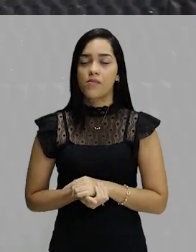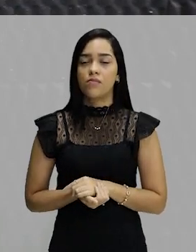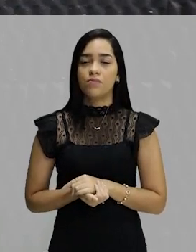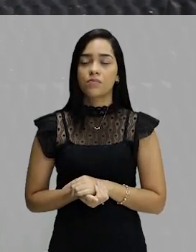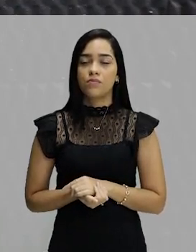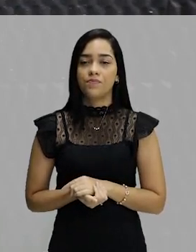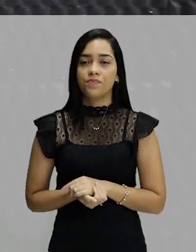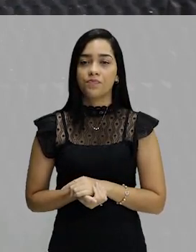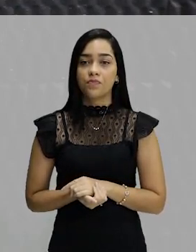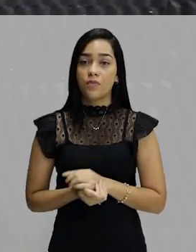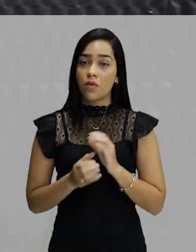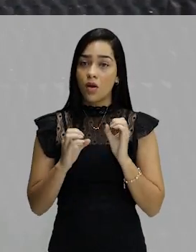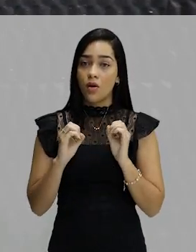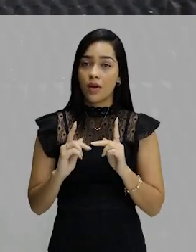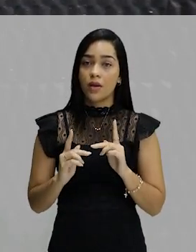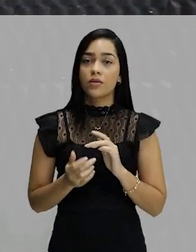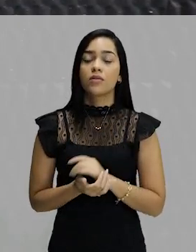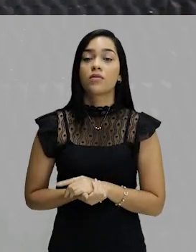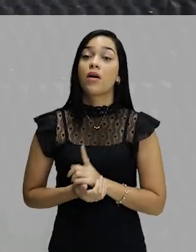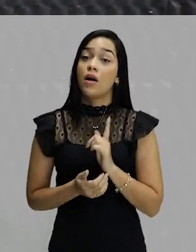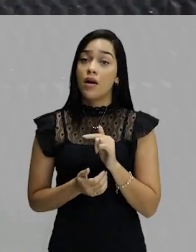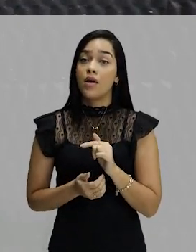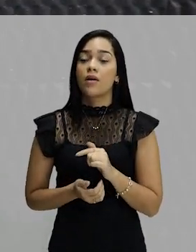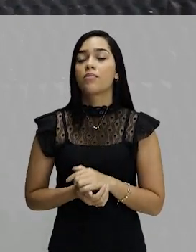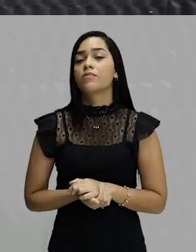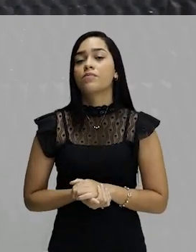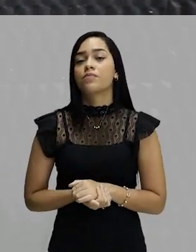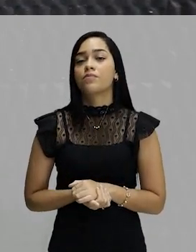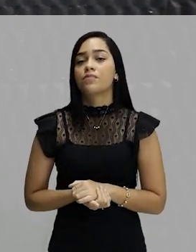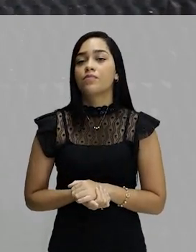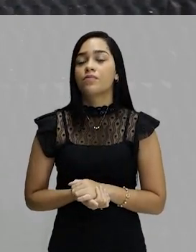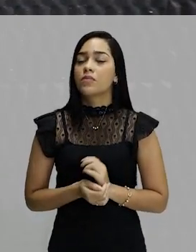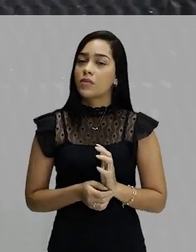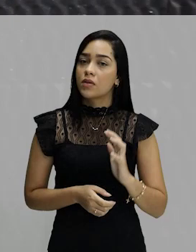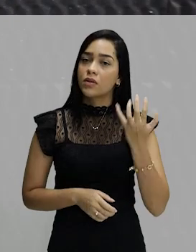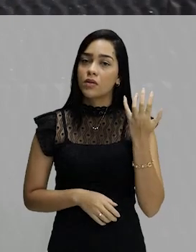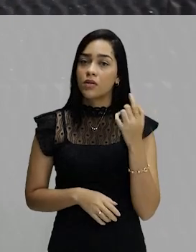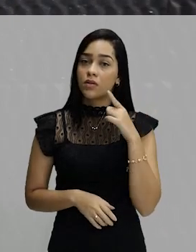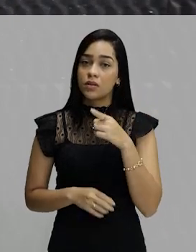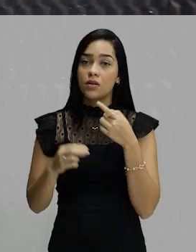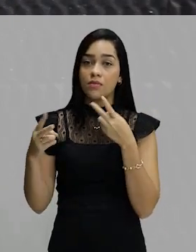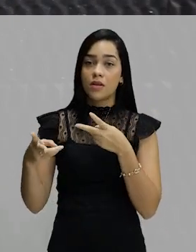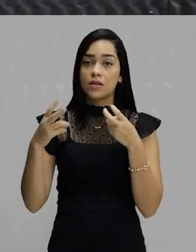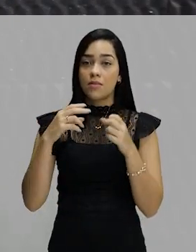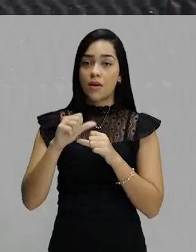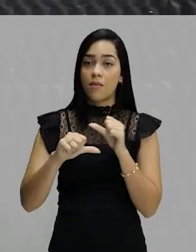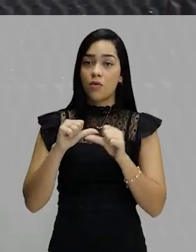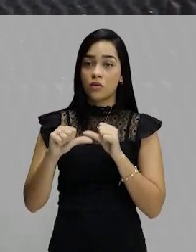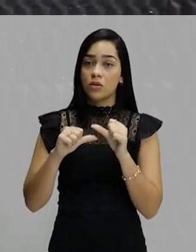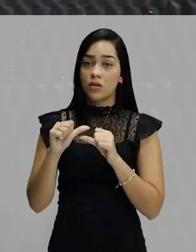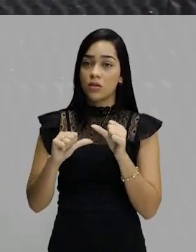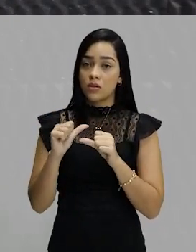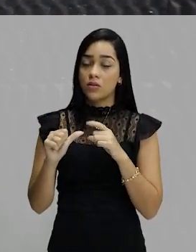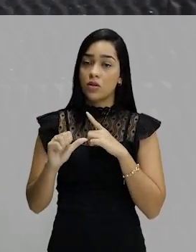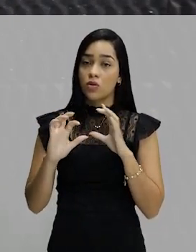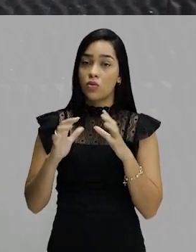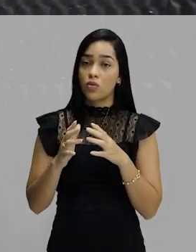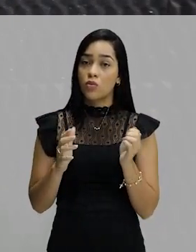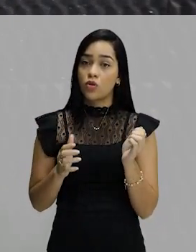Ok? Beleza? Então, é isso. É uma situação que você percebe que a mudança de elementos forma um grupo